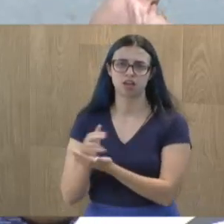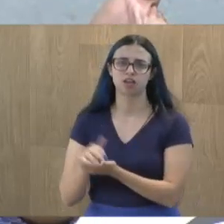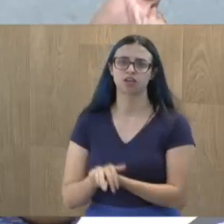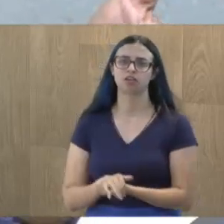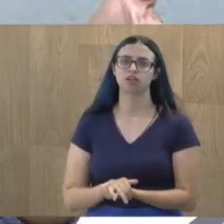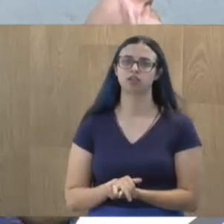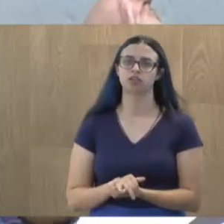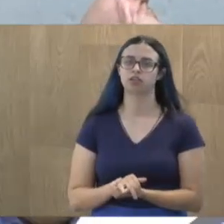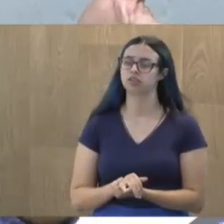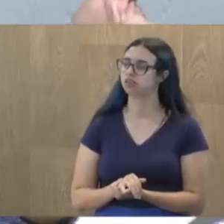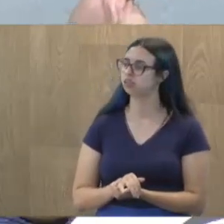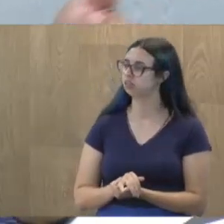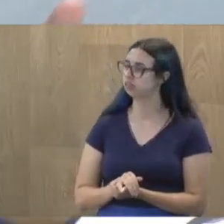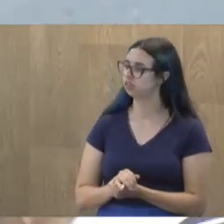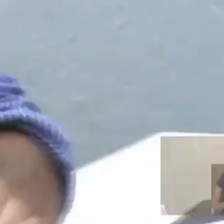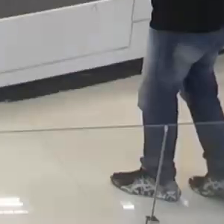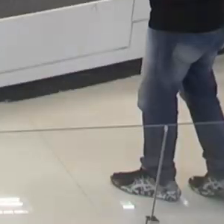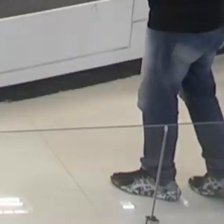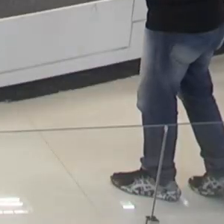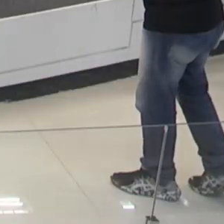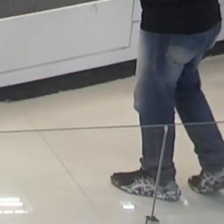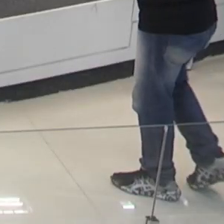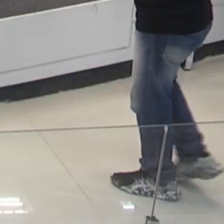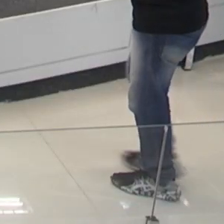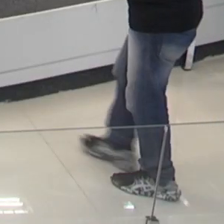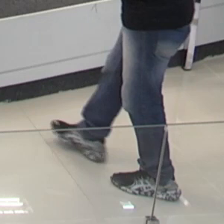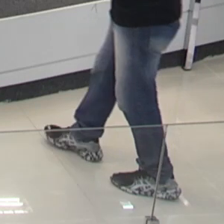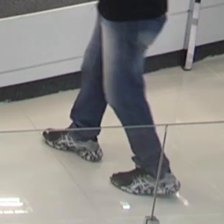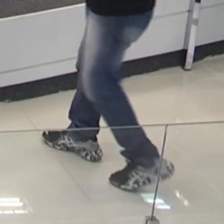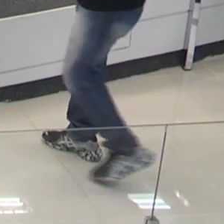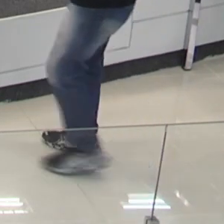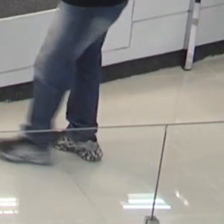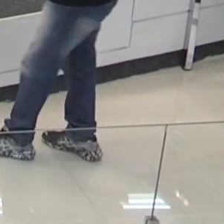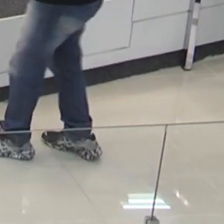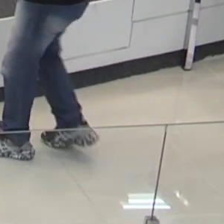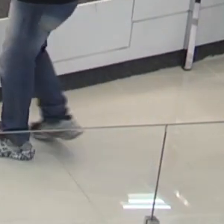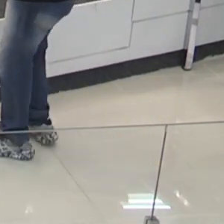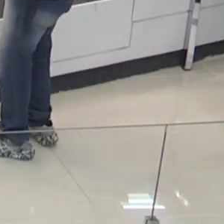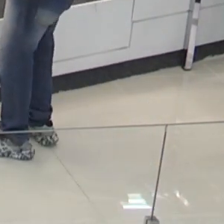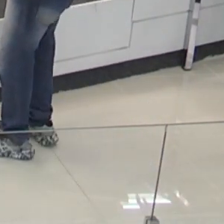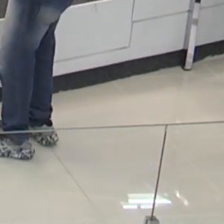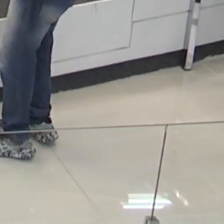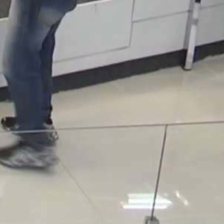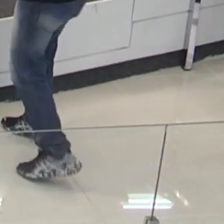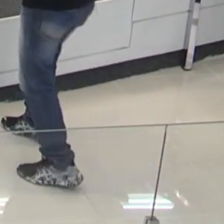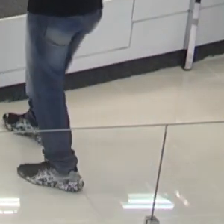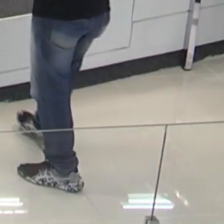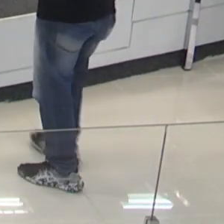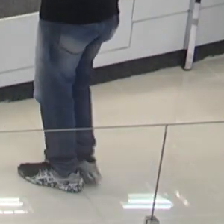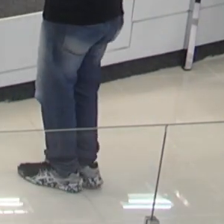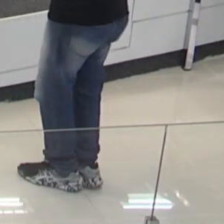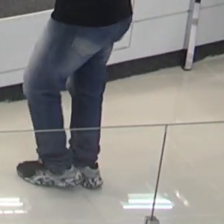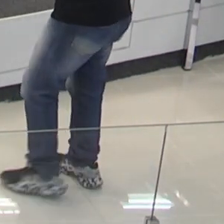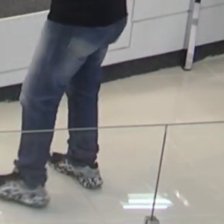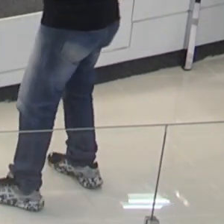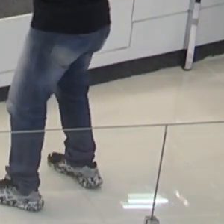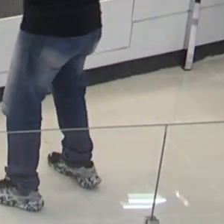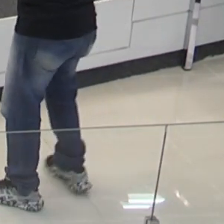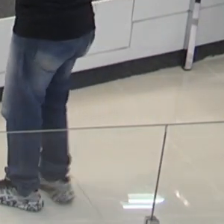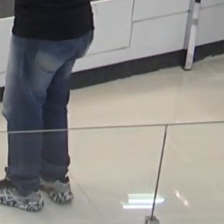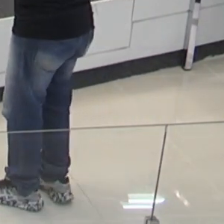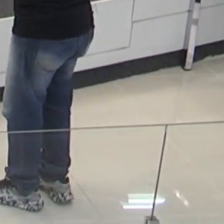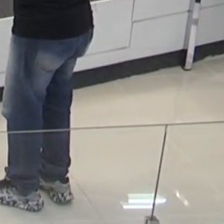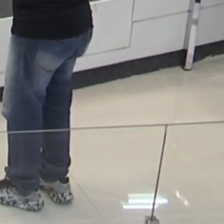A palavra, vereador? A parte, nobre vereador. A parte. Quero aqui, de público aqui, te agradecer por você ser um homem